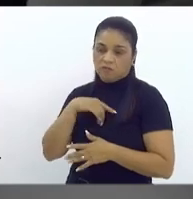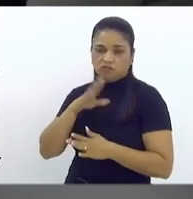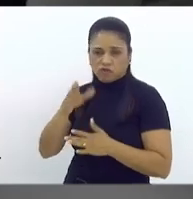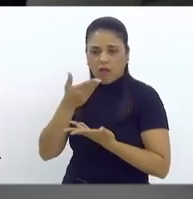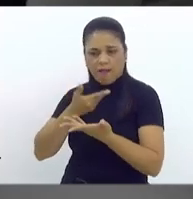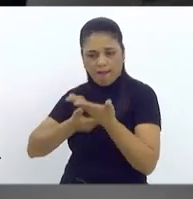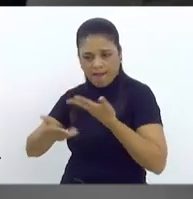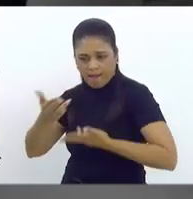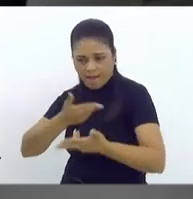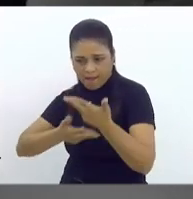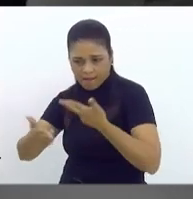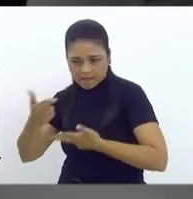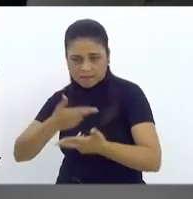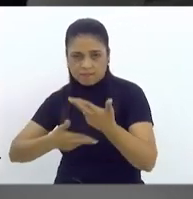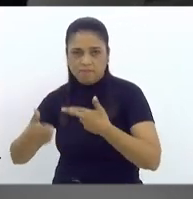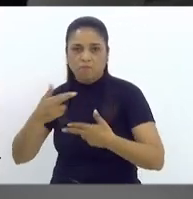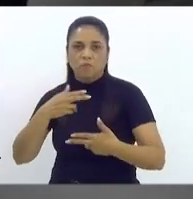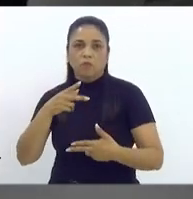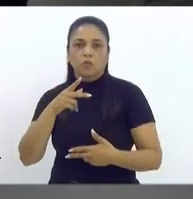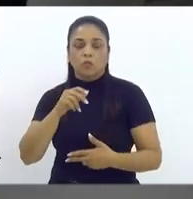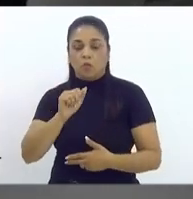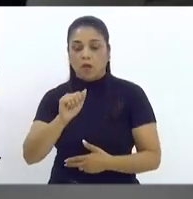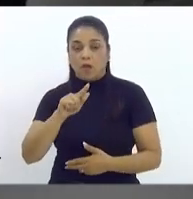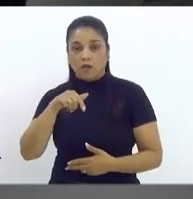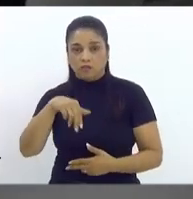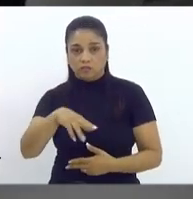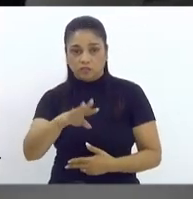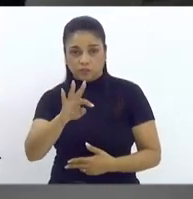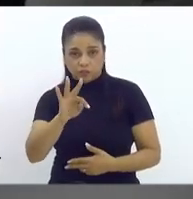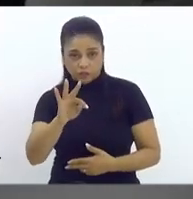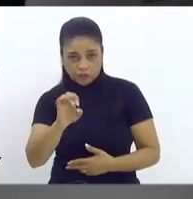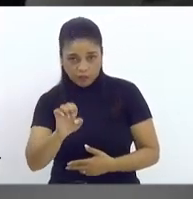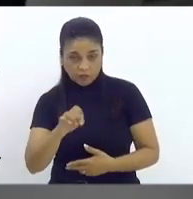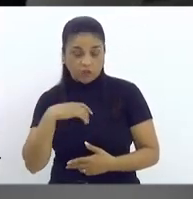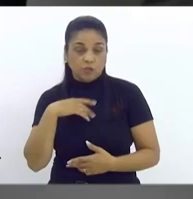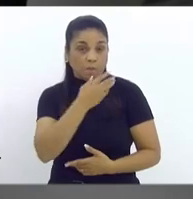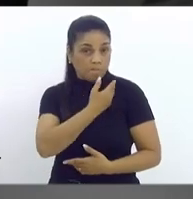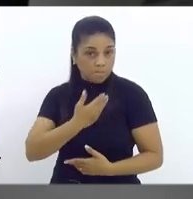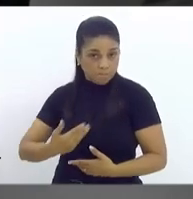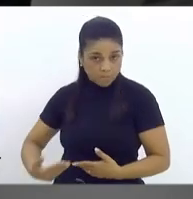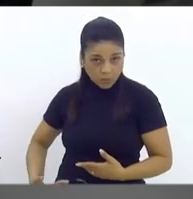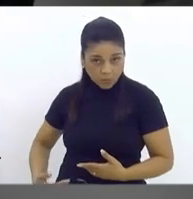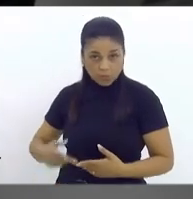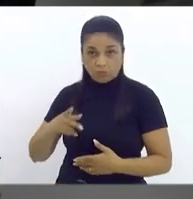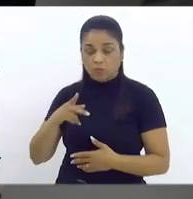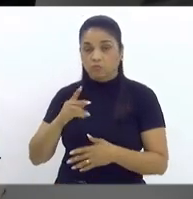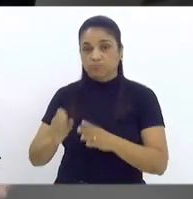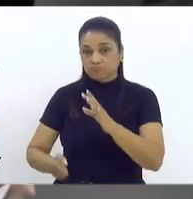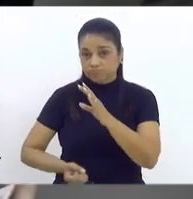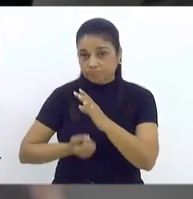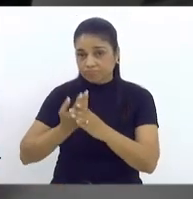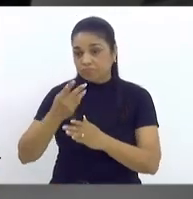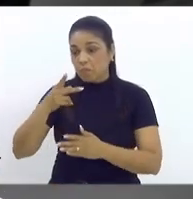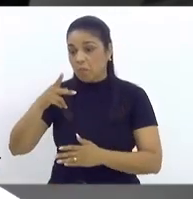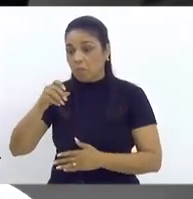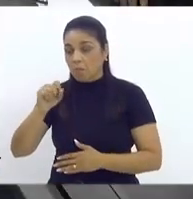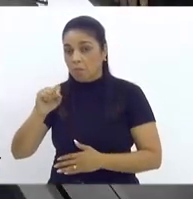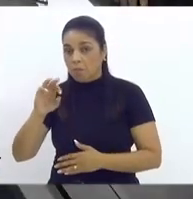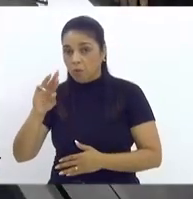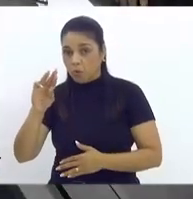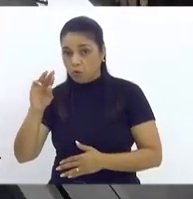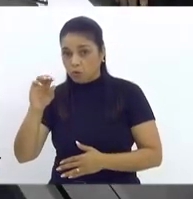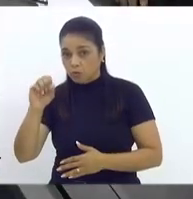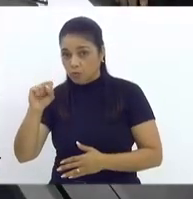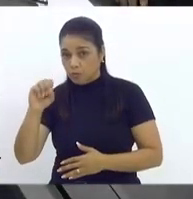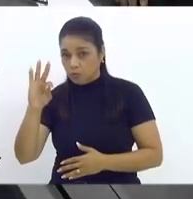agente público sobre concessão de postos, deixar ela à vontade para que se faça justiça. Presidente, deputado, uma questão de ordem. Ela não,